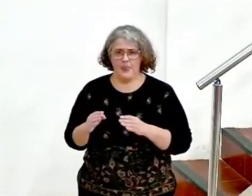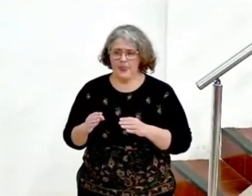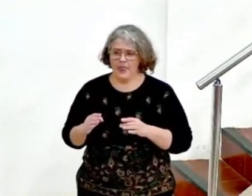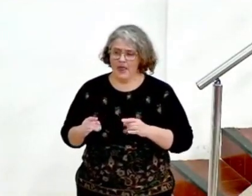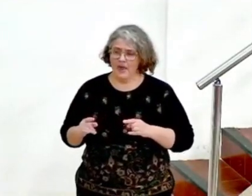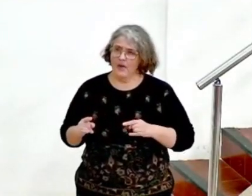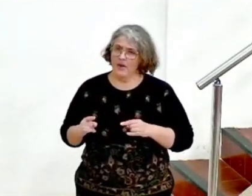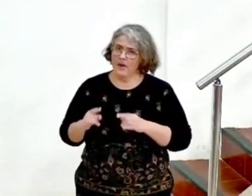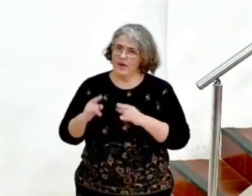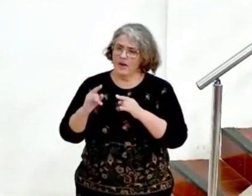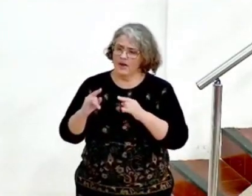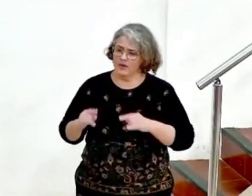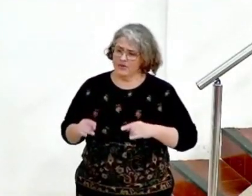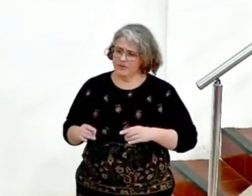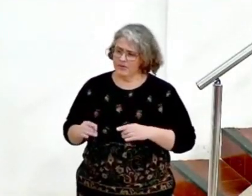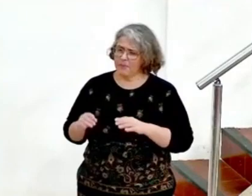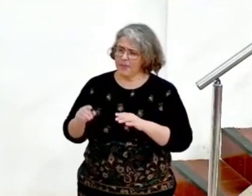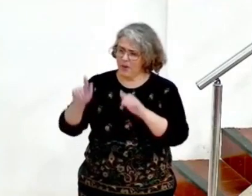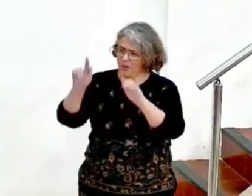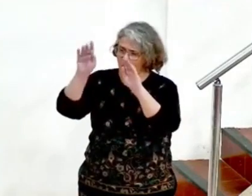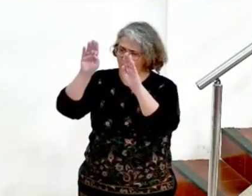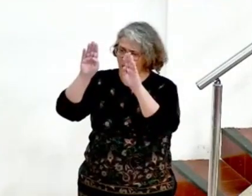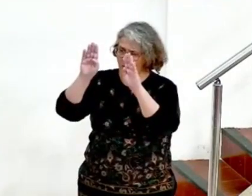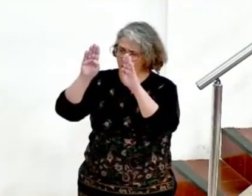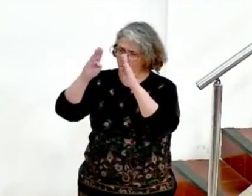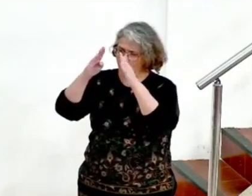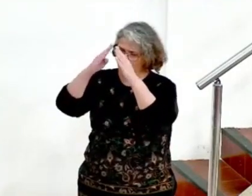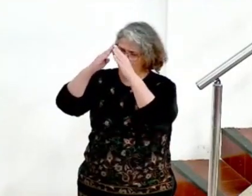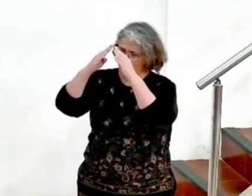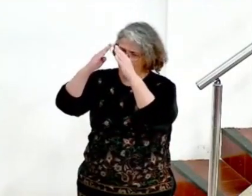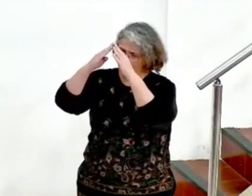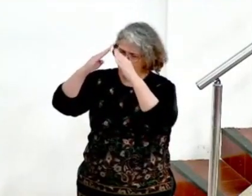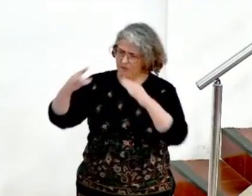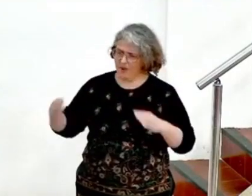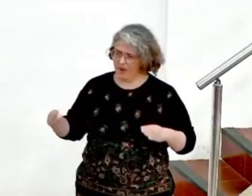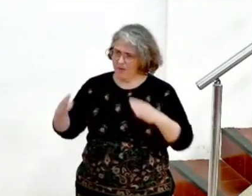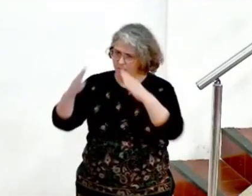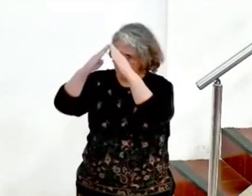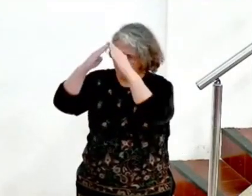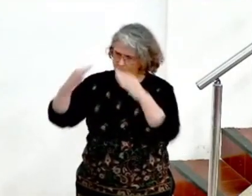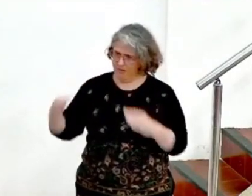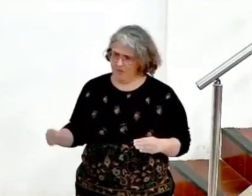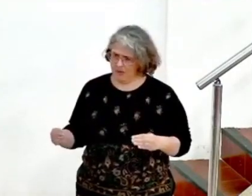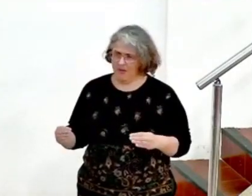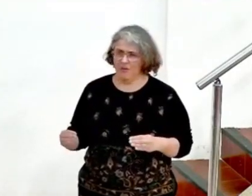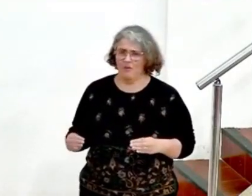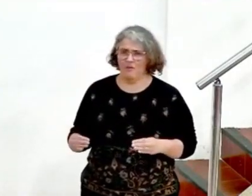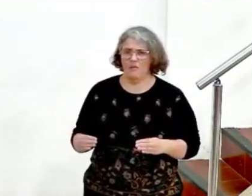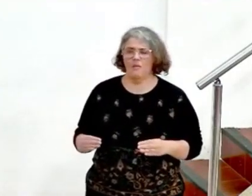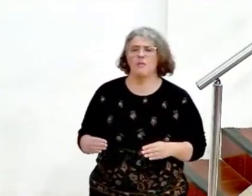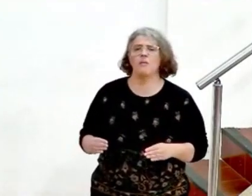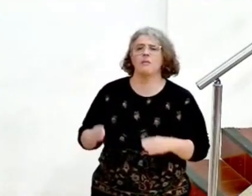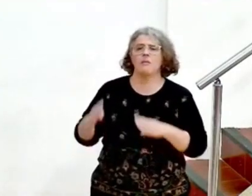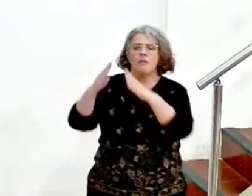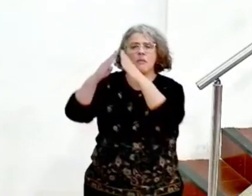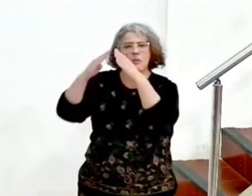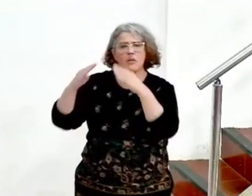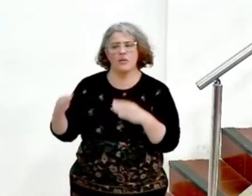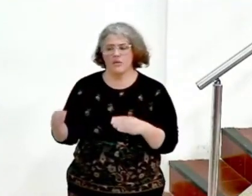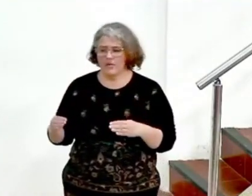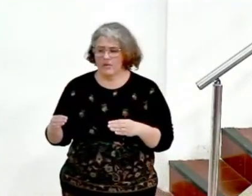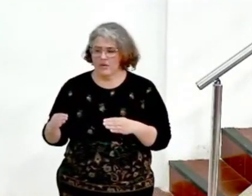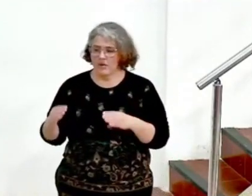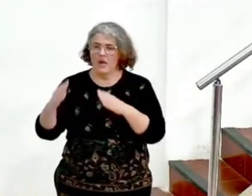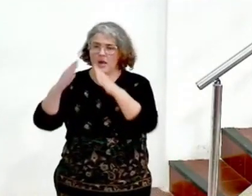intervenção aqui é uma intervenção de salvação. É uma intervenção de salvação. Porque Deus vai